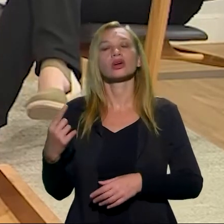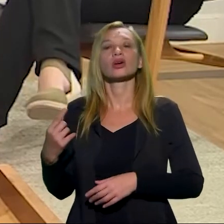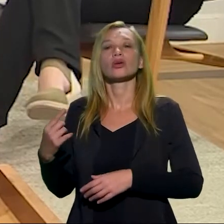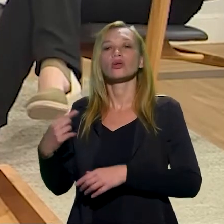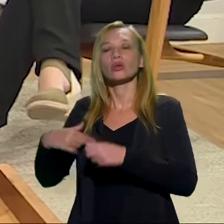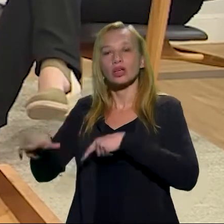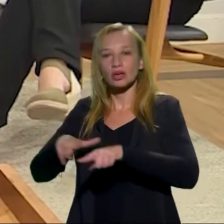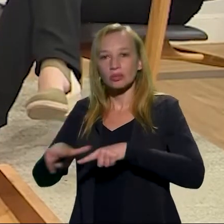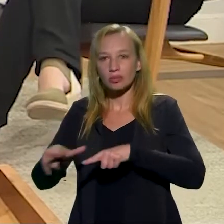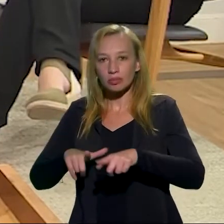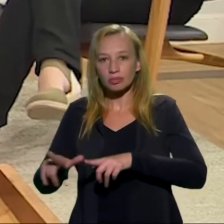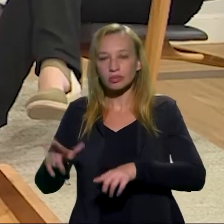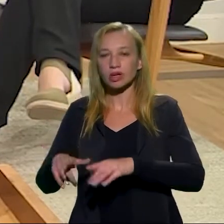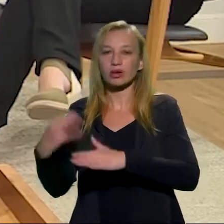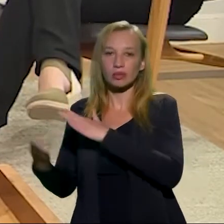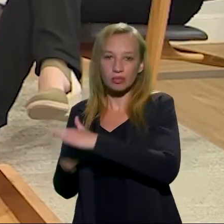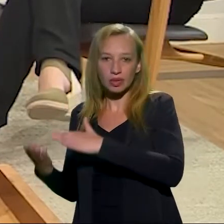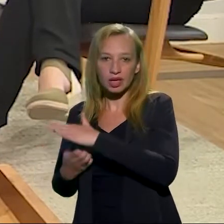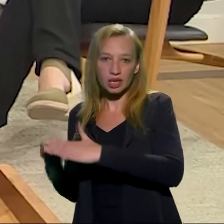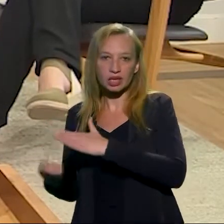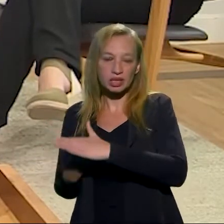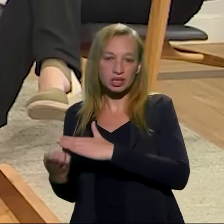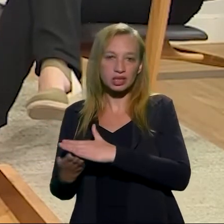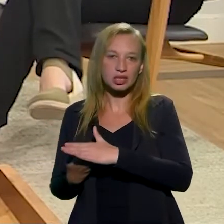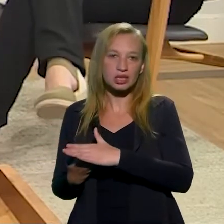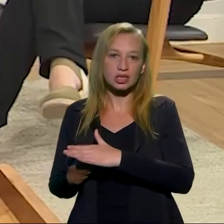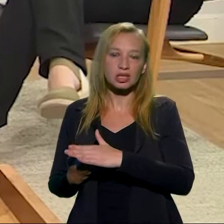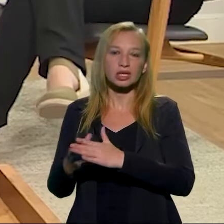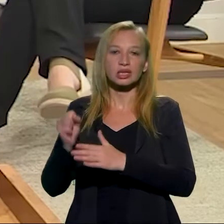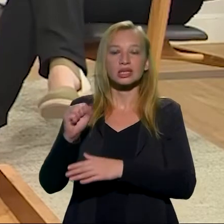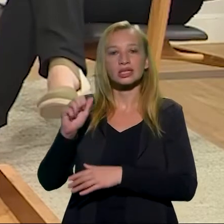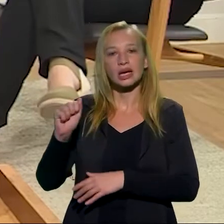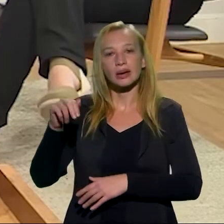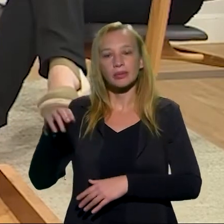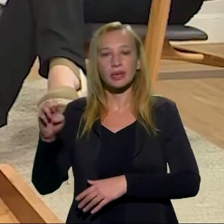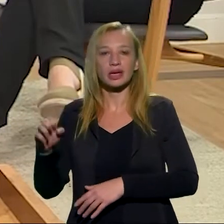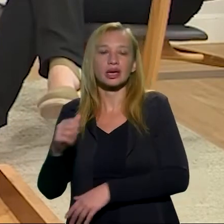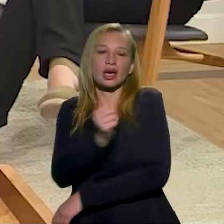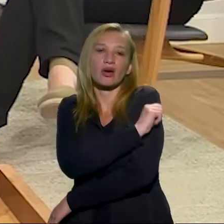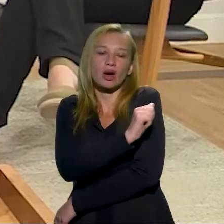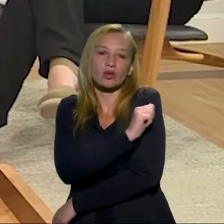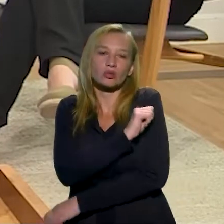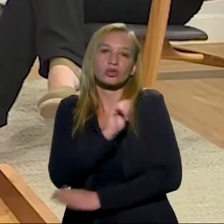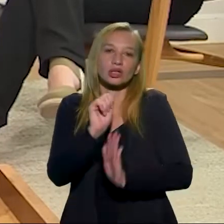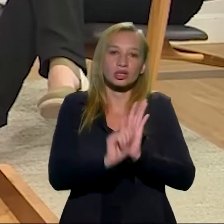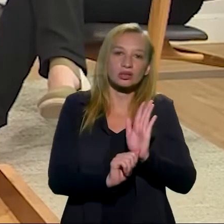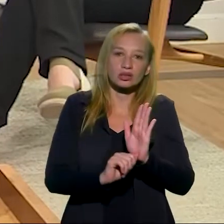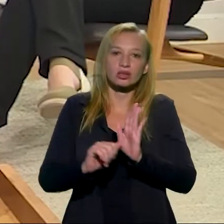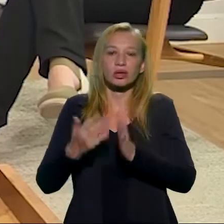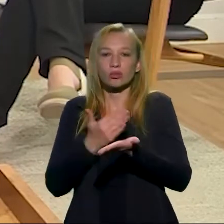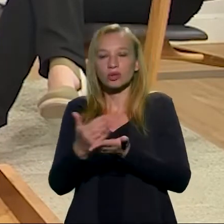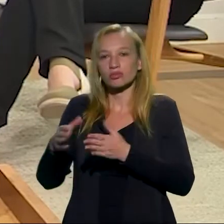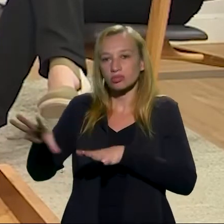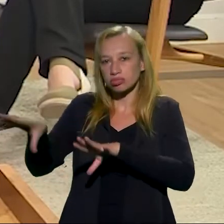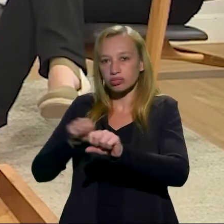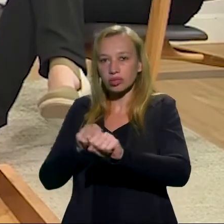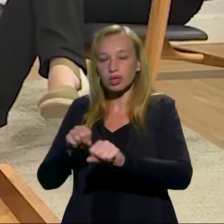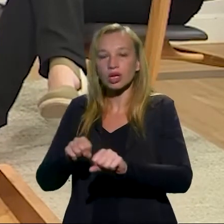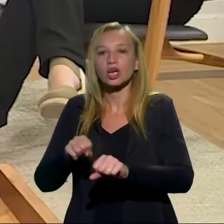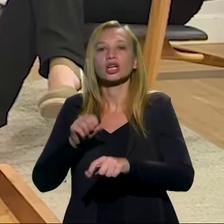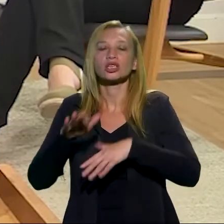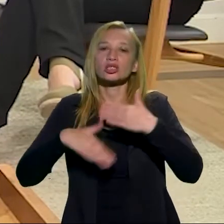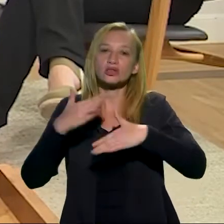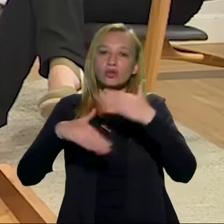para a empresa um trabalho junto com a Coopead também, através de um programa que eles chamam de Summer Job, que são os alunos de pós-graduação que estão em processo de